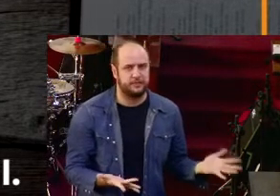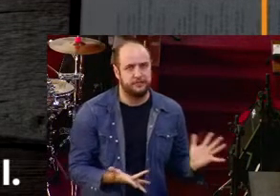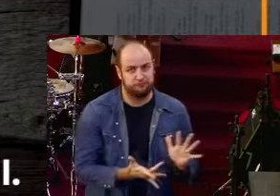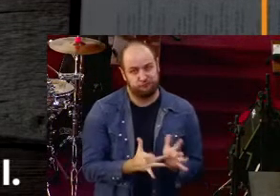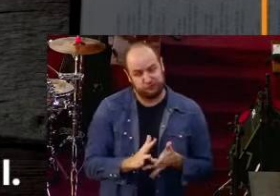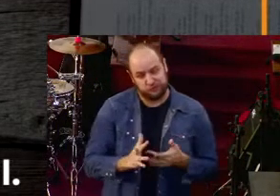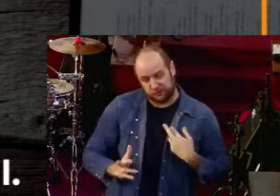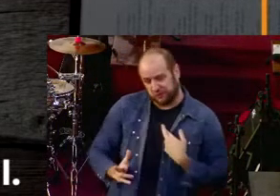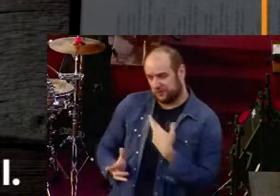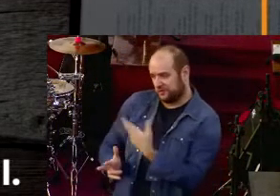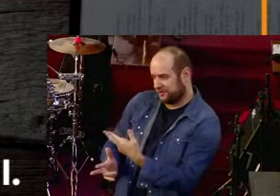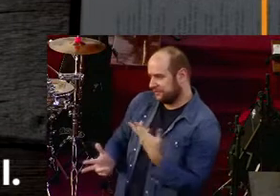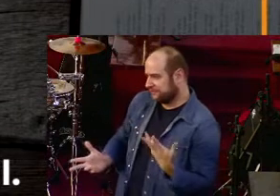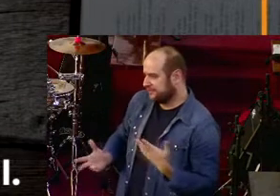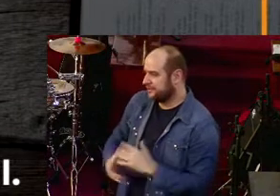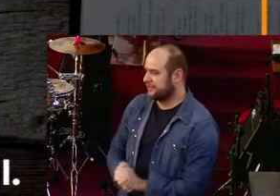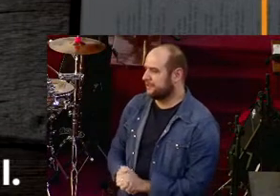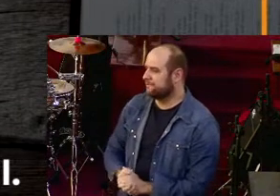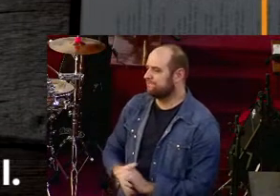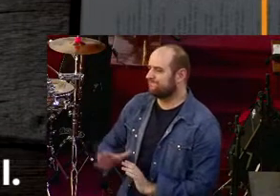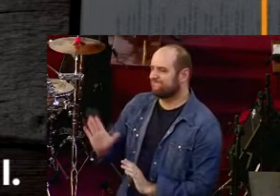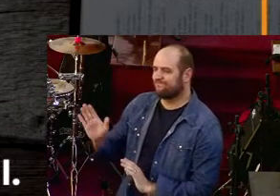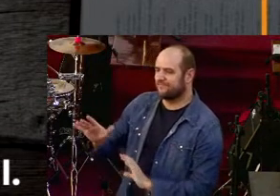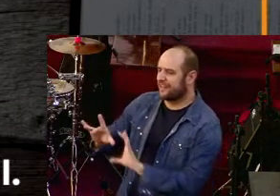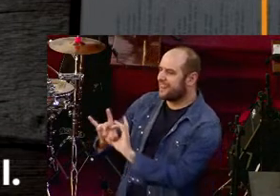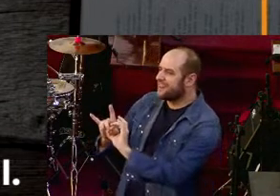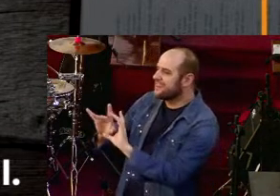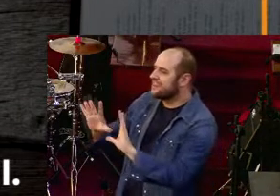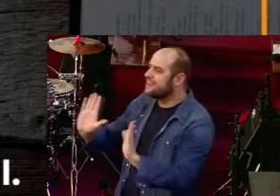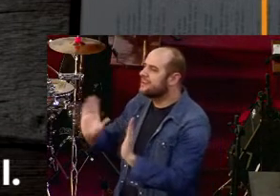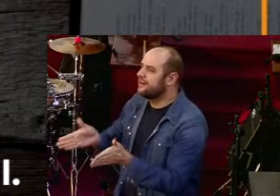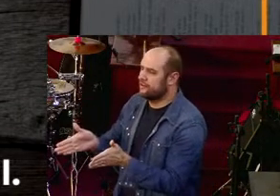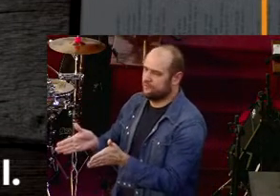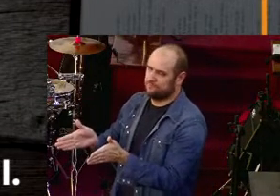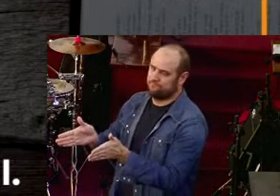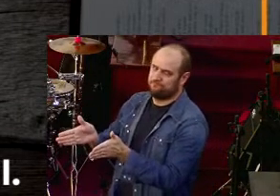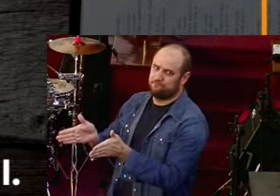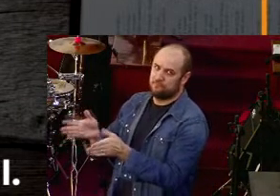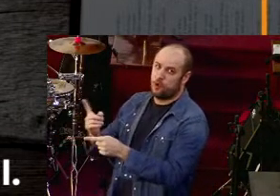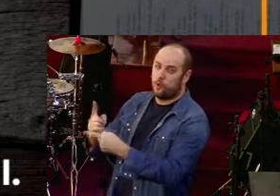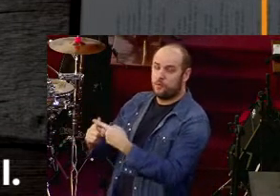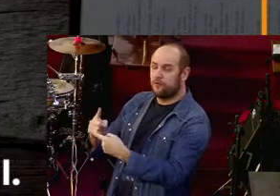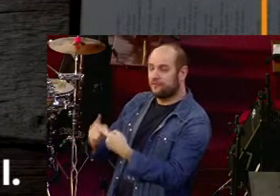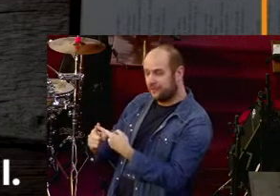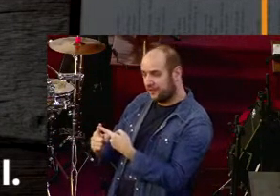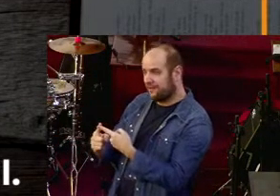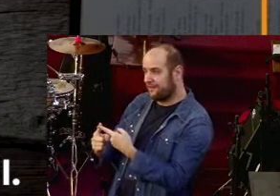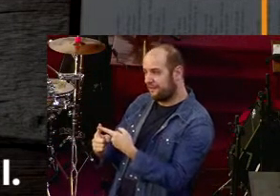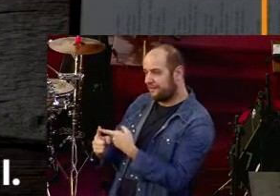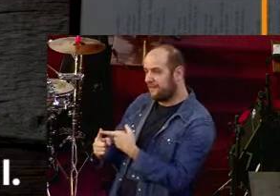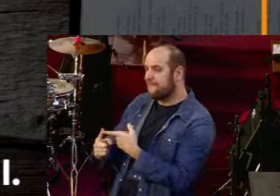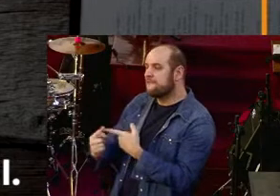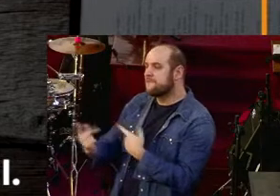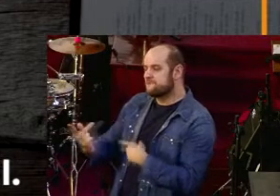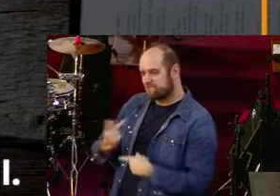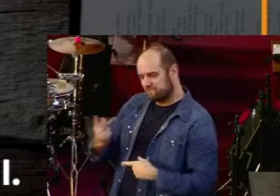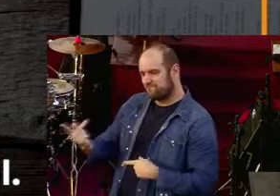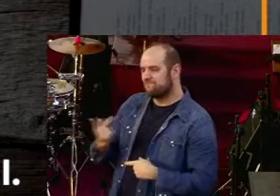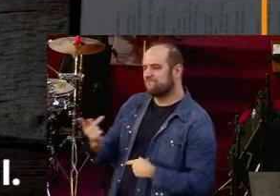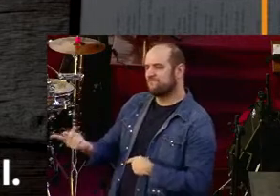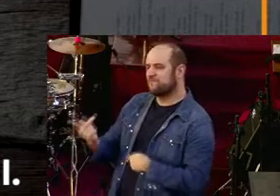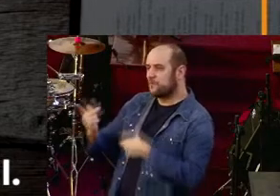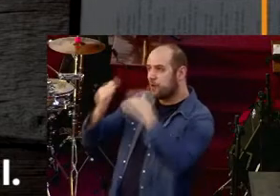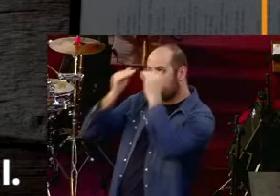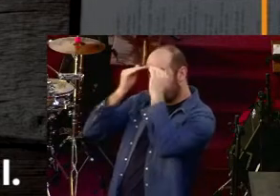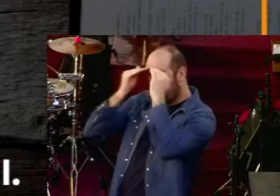lhe respondeu: deixa por enquanto, porque assim nos convém cumprir toda